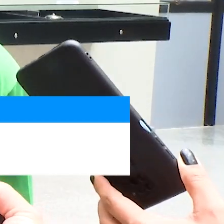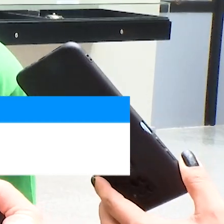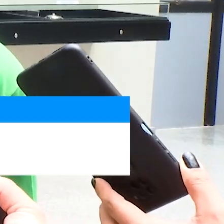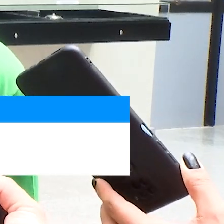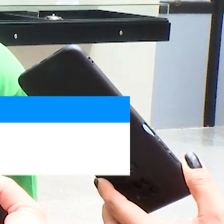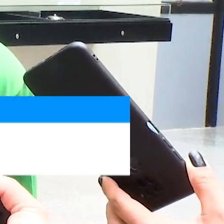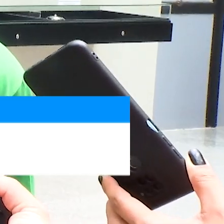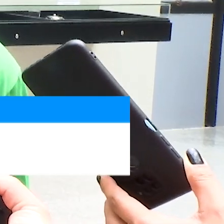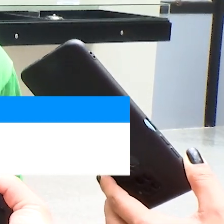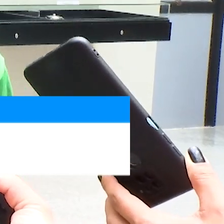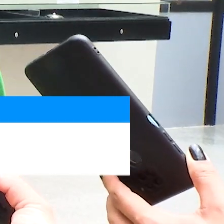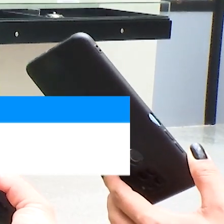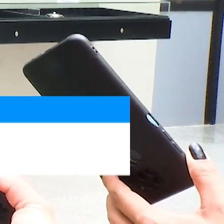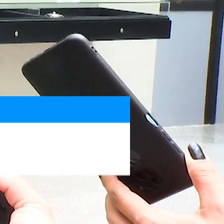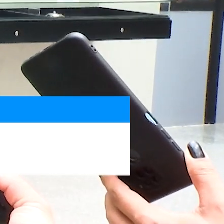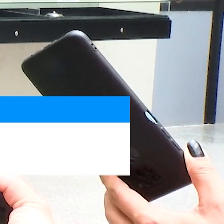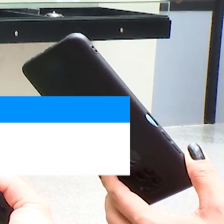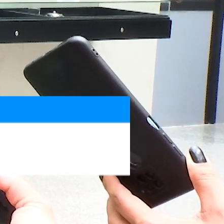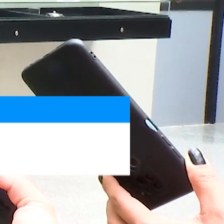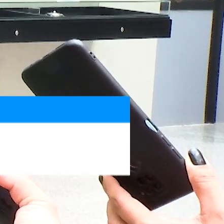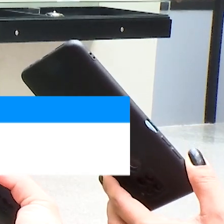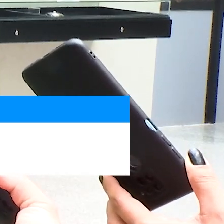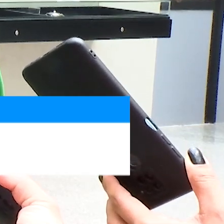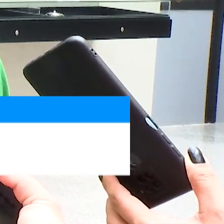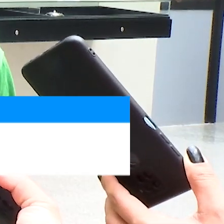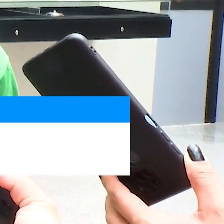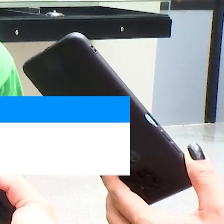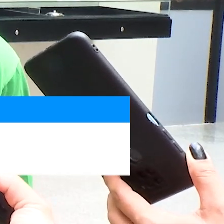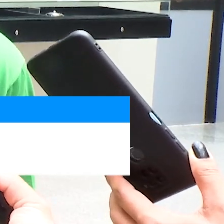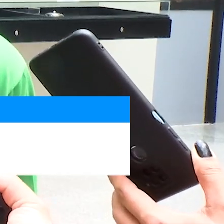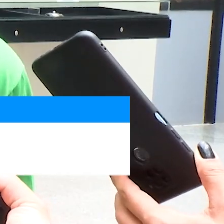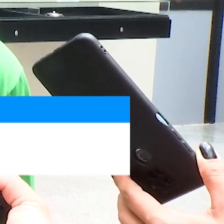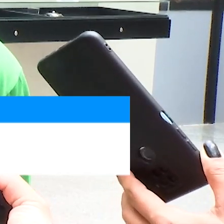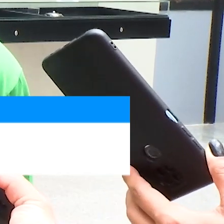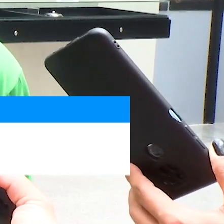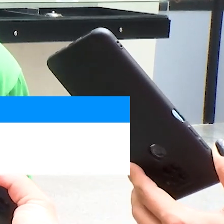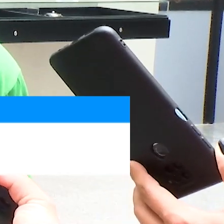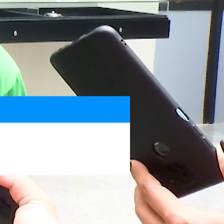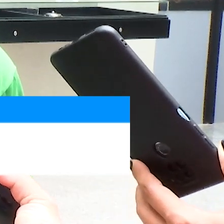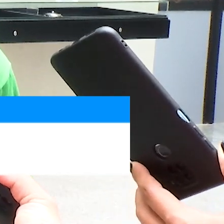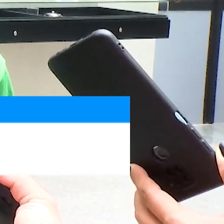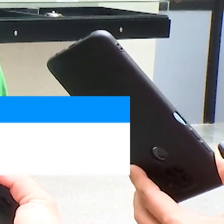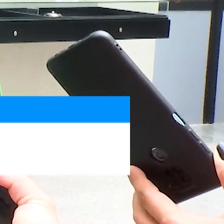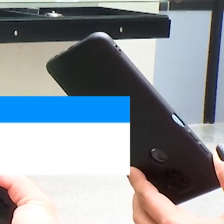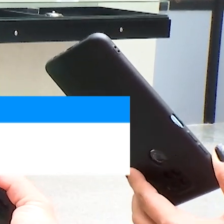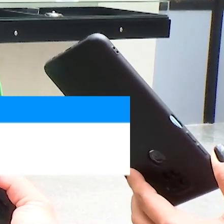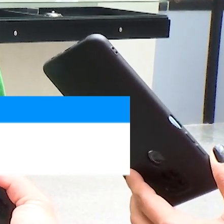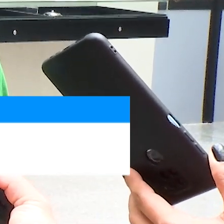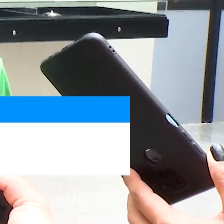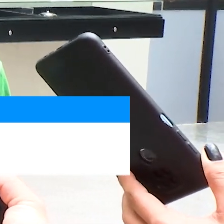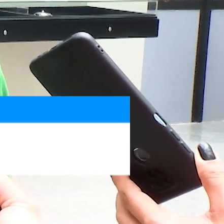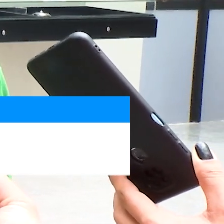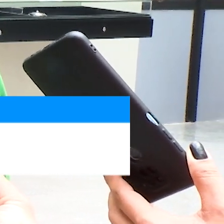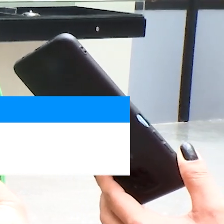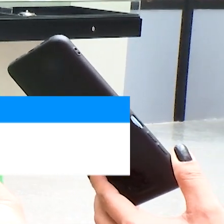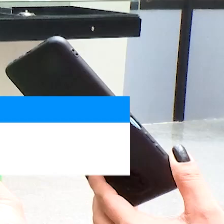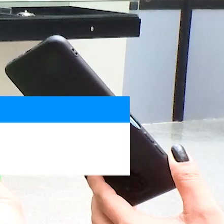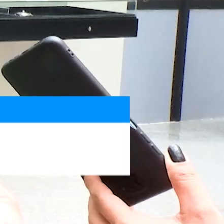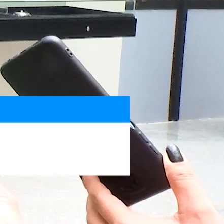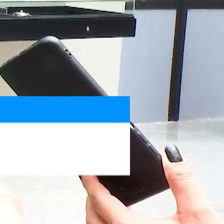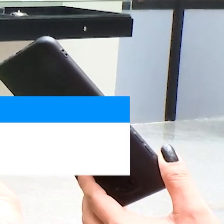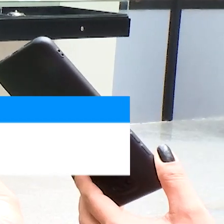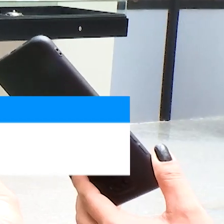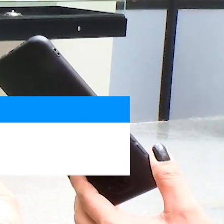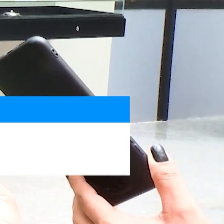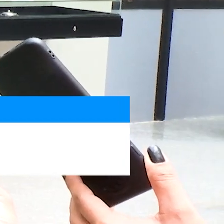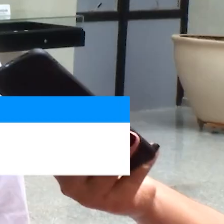que eu estou vendo agora, sim, né? Mas futuramente eu vou querer aprender mais e mais, e isso é